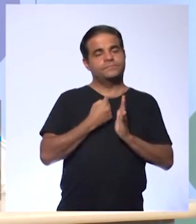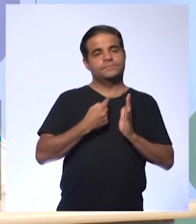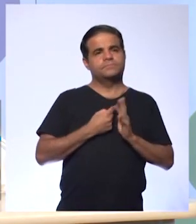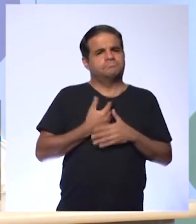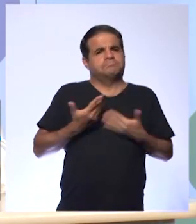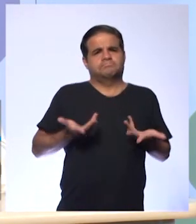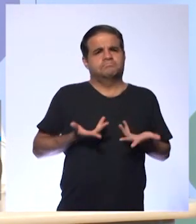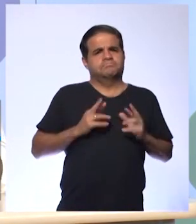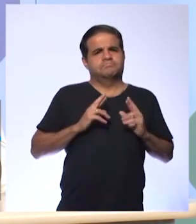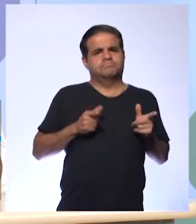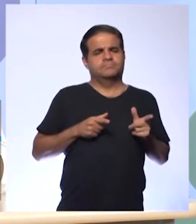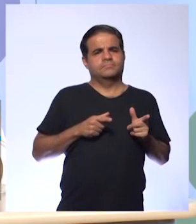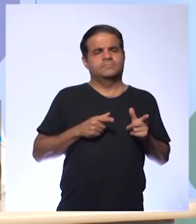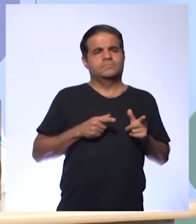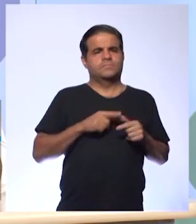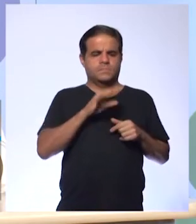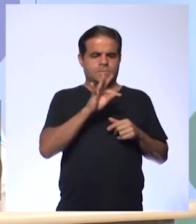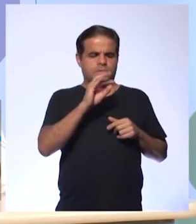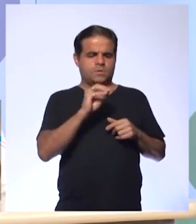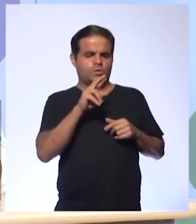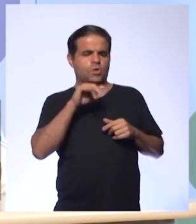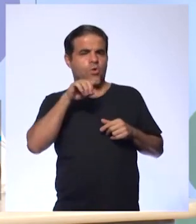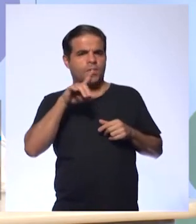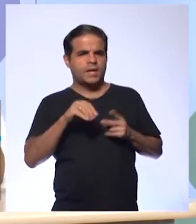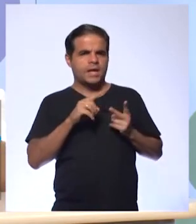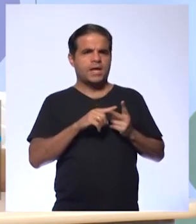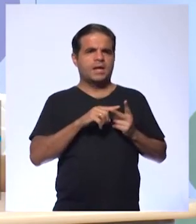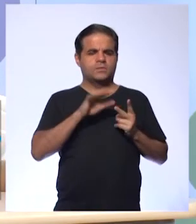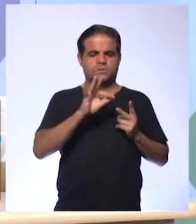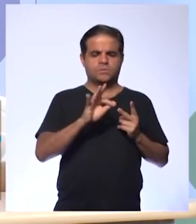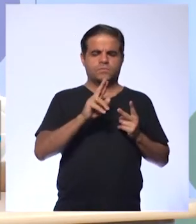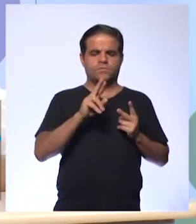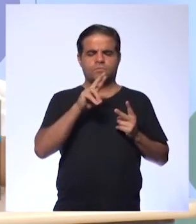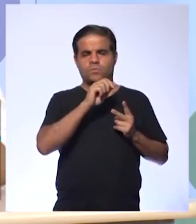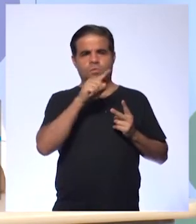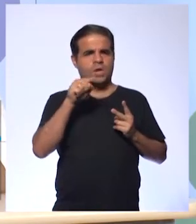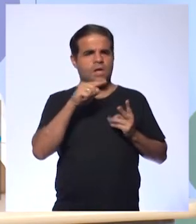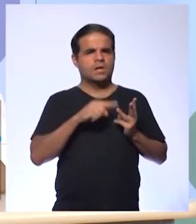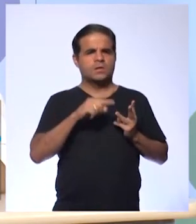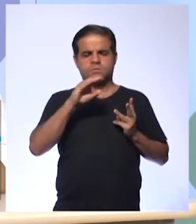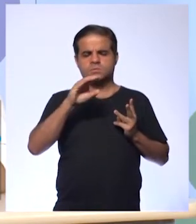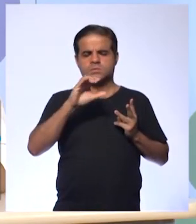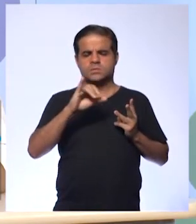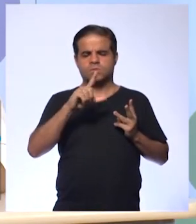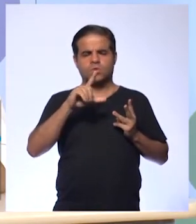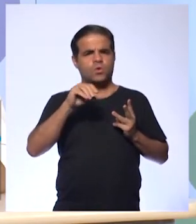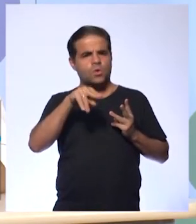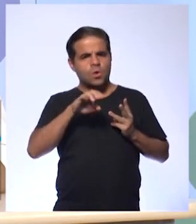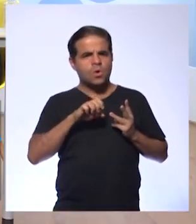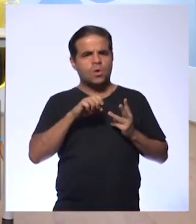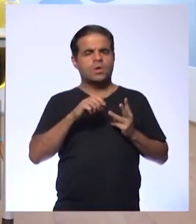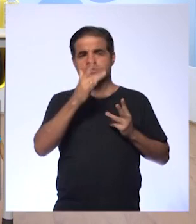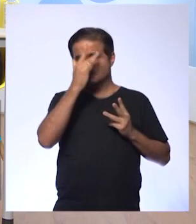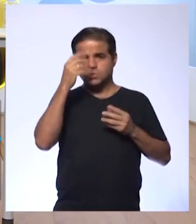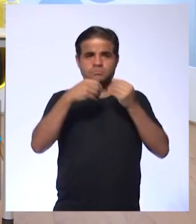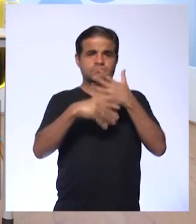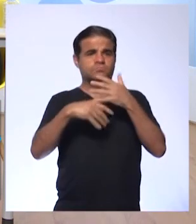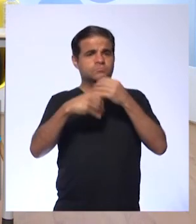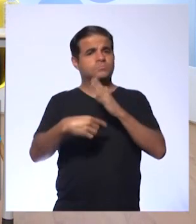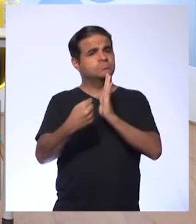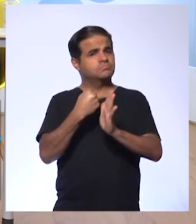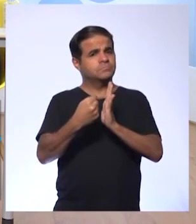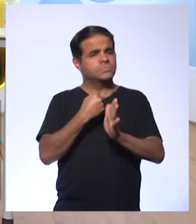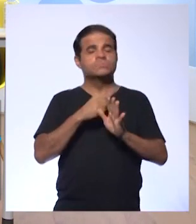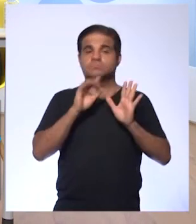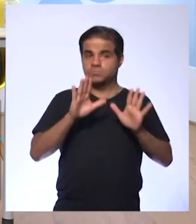da diferença. Qual a diferença entre tornado, furacão e ciclone? Muitas pessoas perguntaram isso no chat, professor. Então, na realidade, o que acontece?